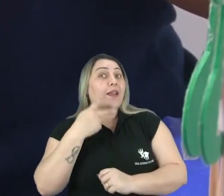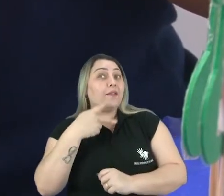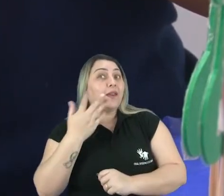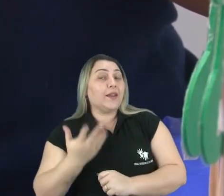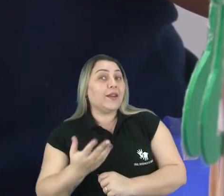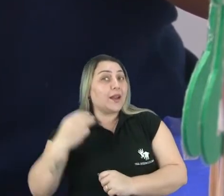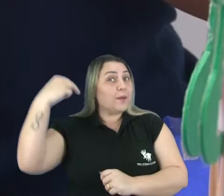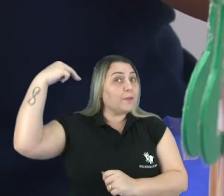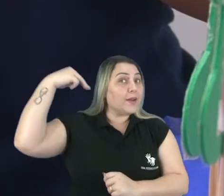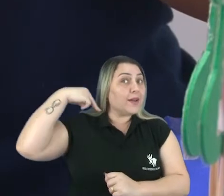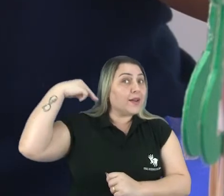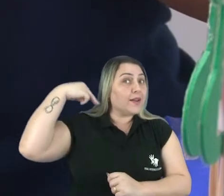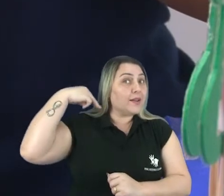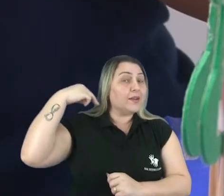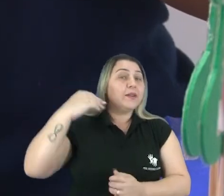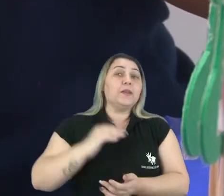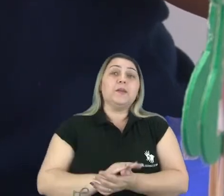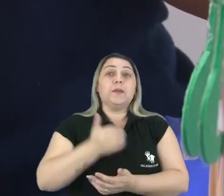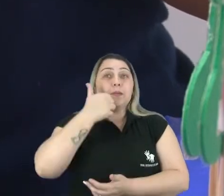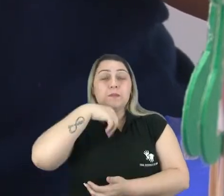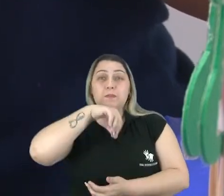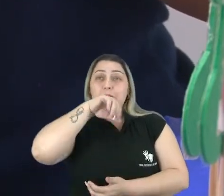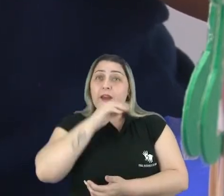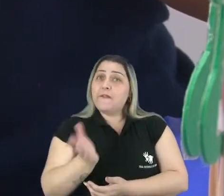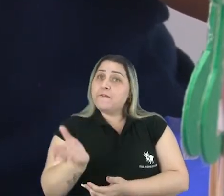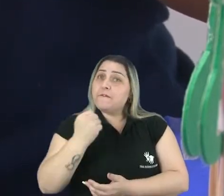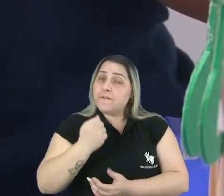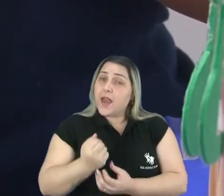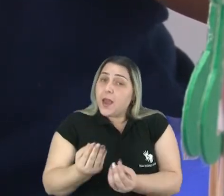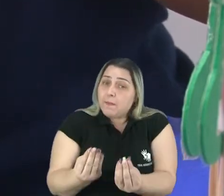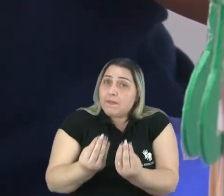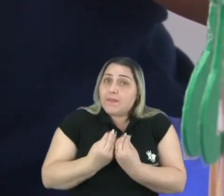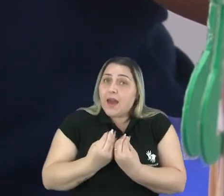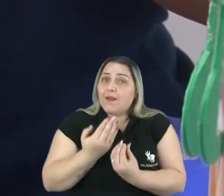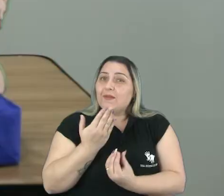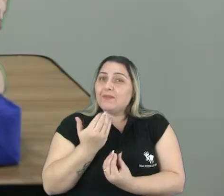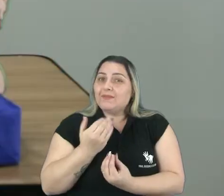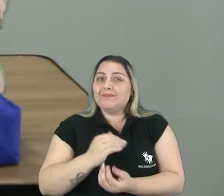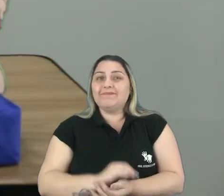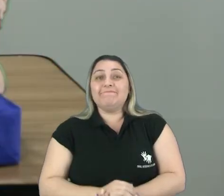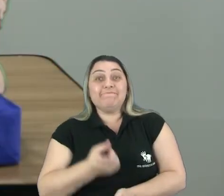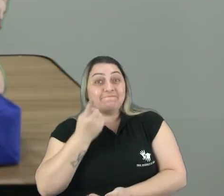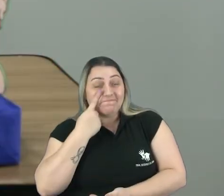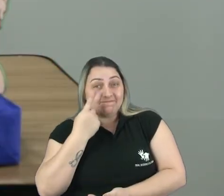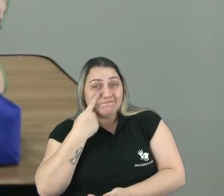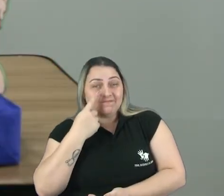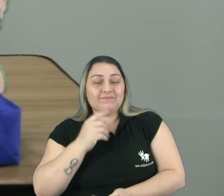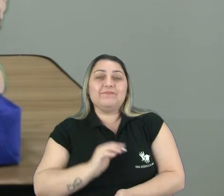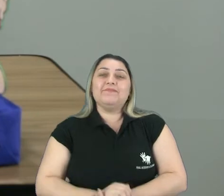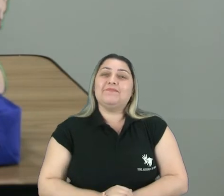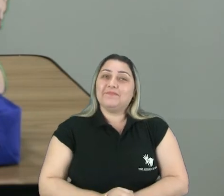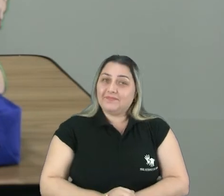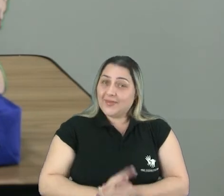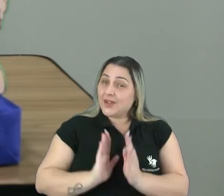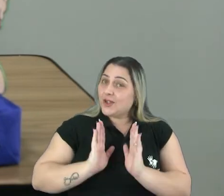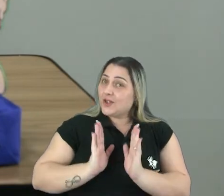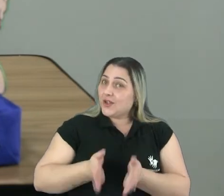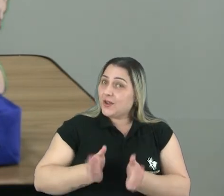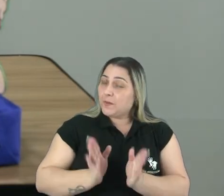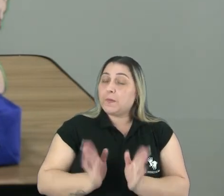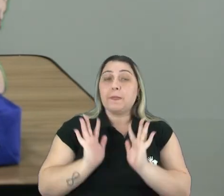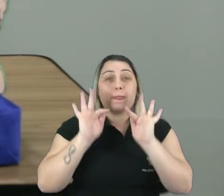servir. Observaram? Já chegou ao fim da história. O que vocês compreenderam?